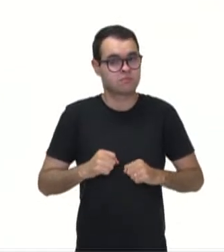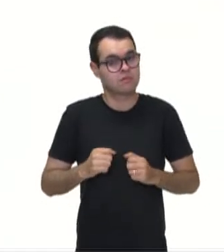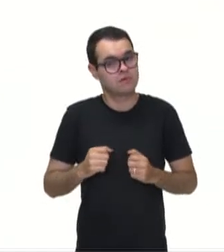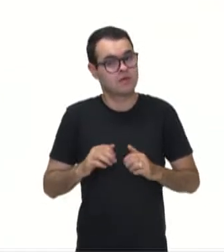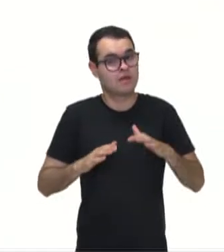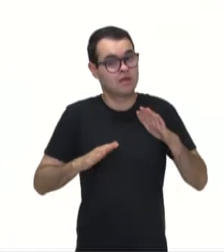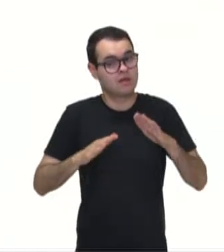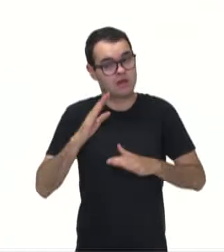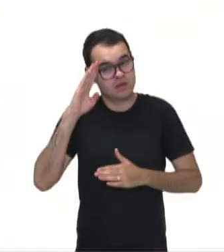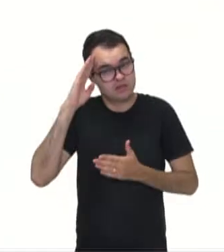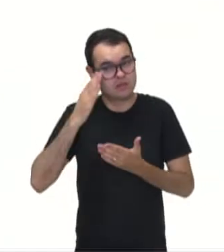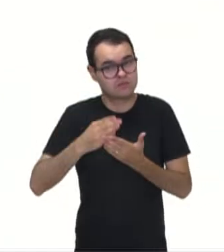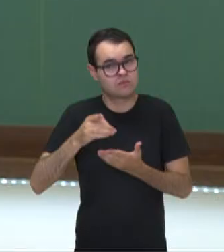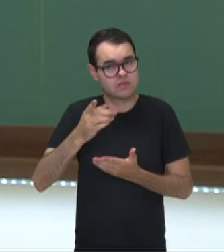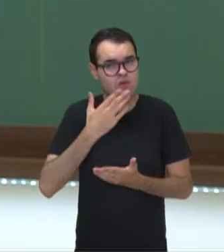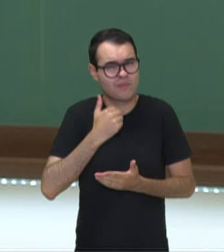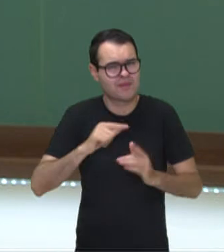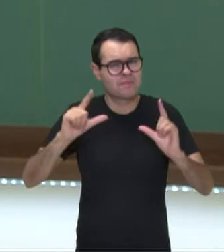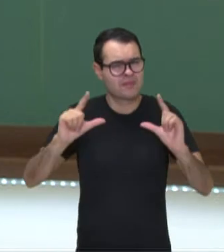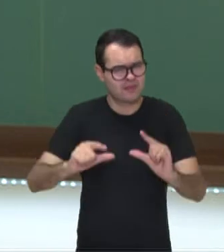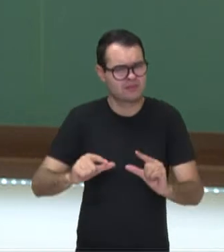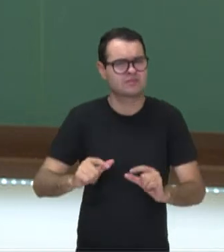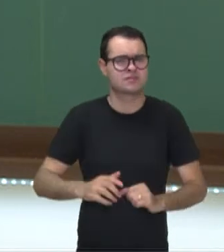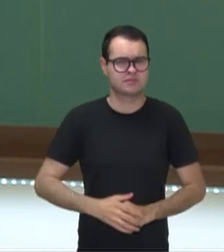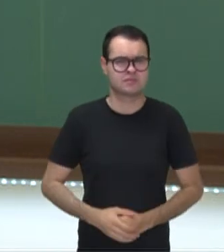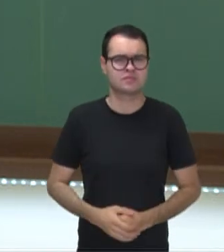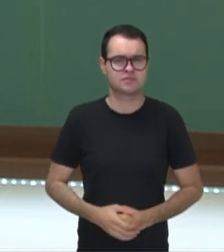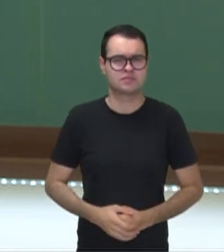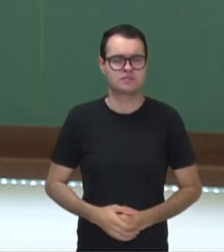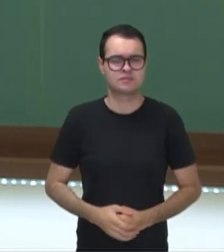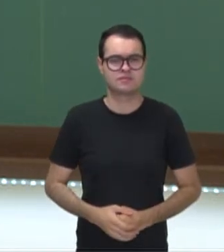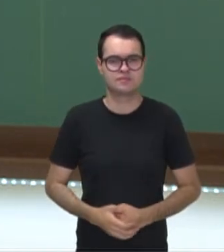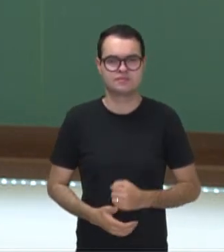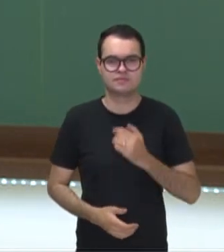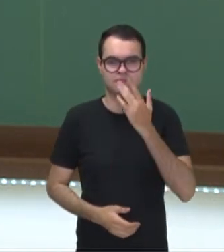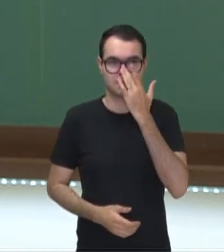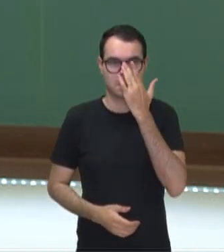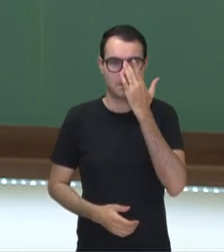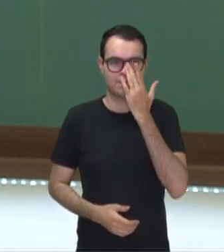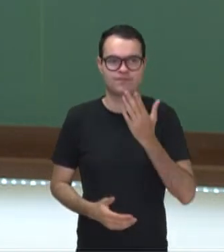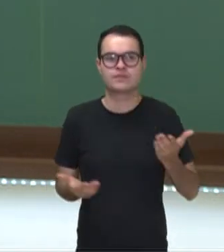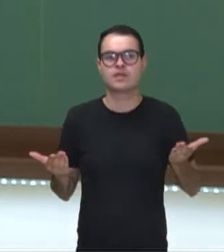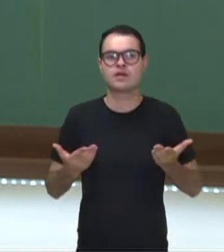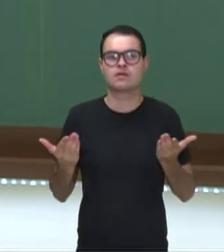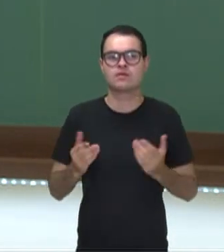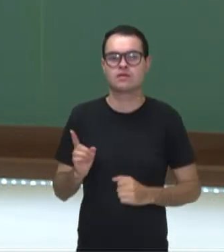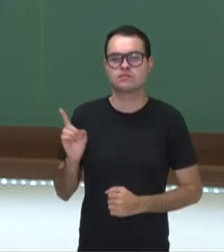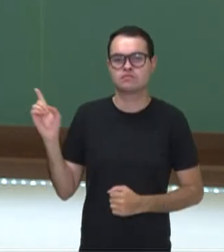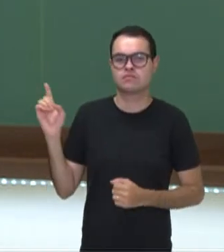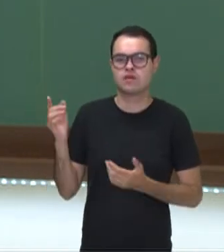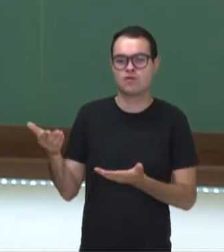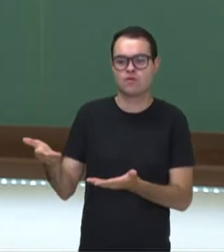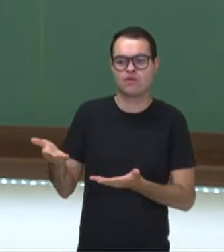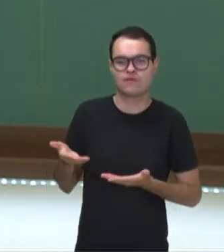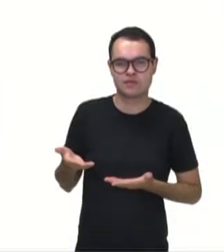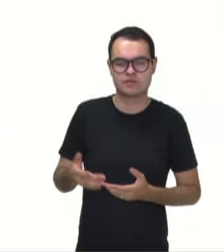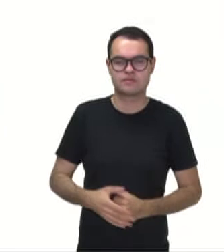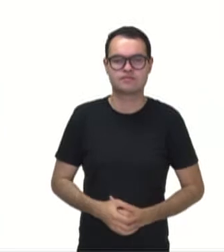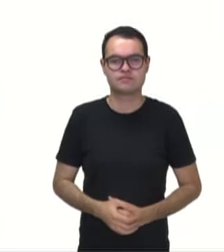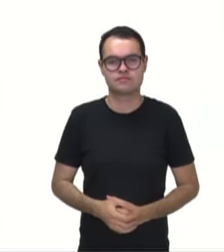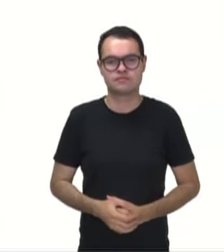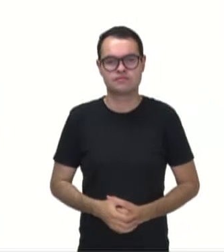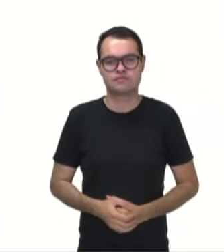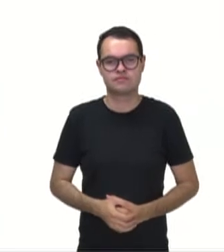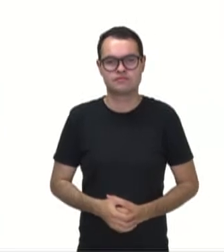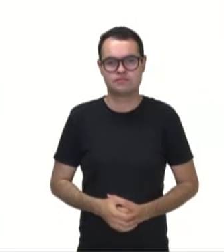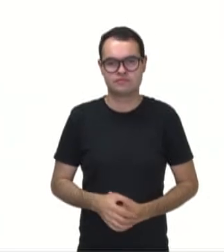comer menos. Ah. Agora, uma invitação, que é um convite. Querrias